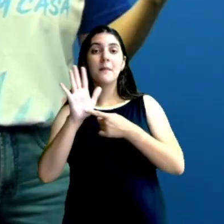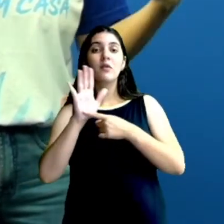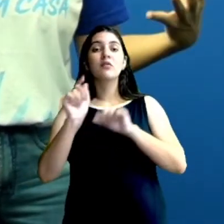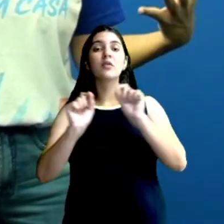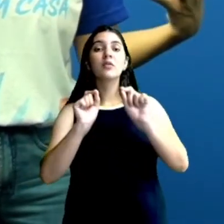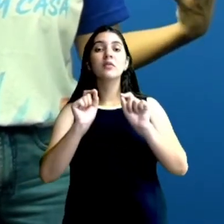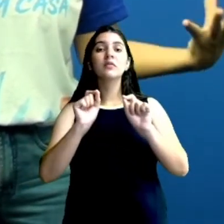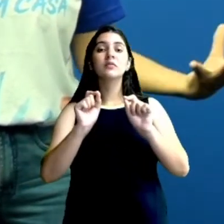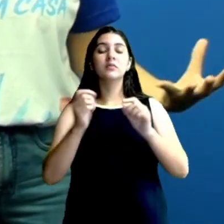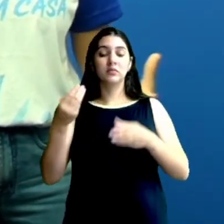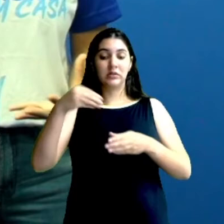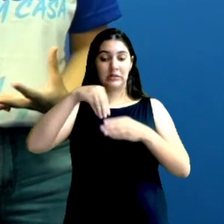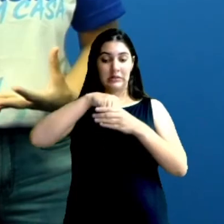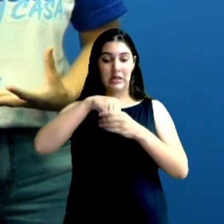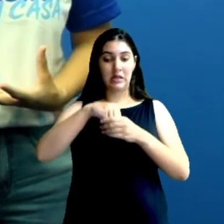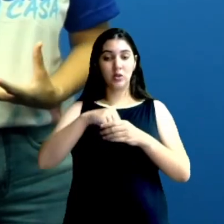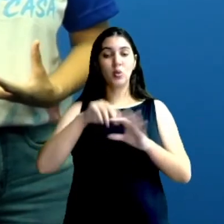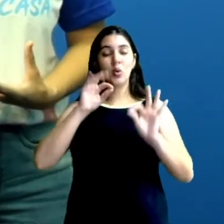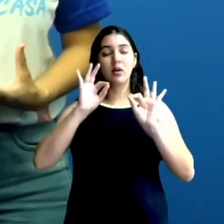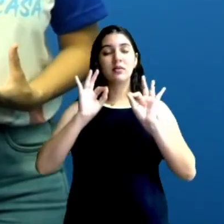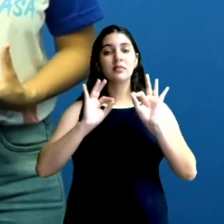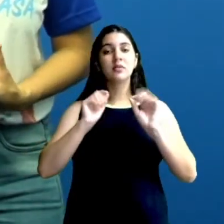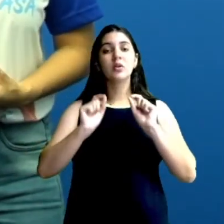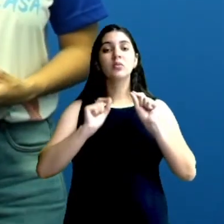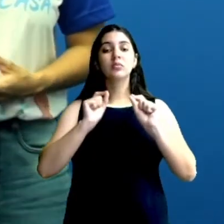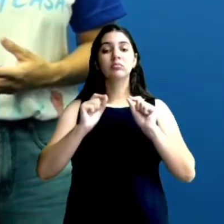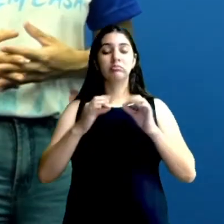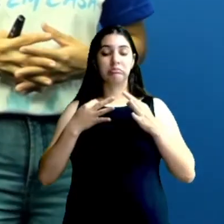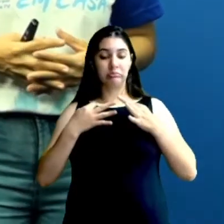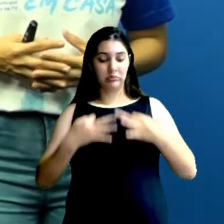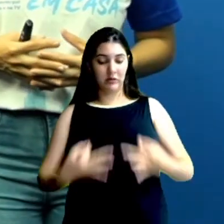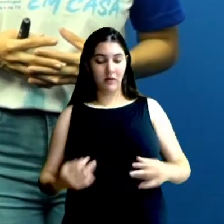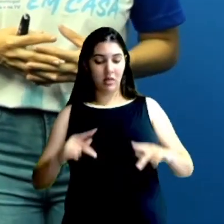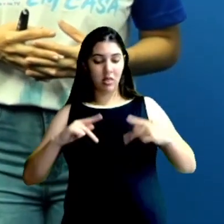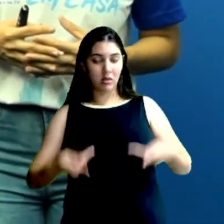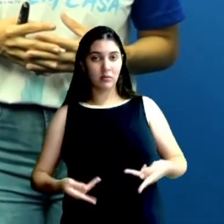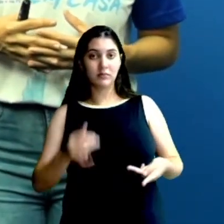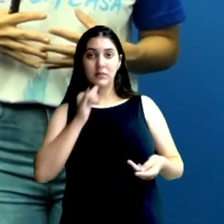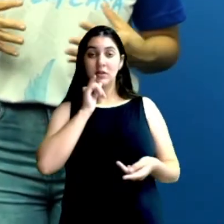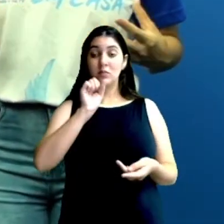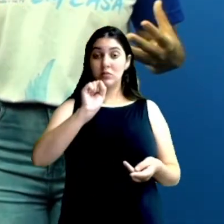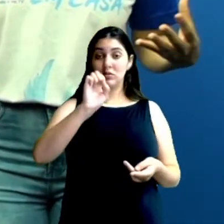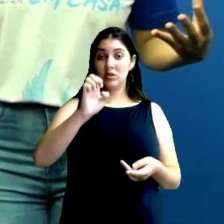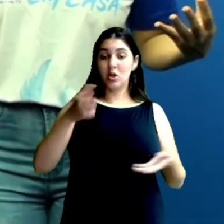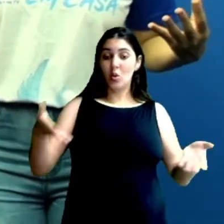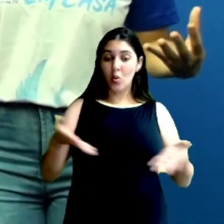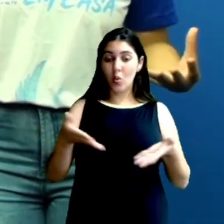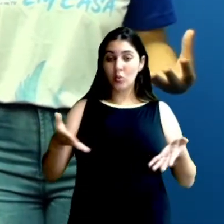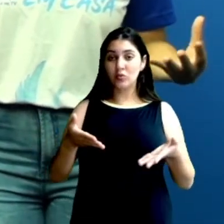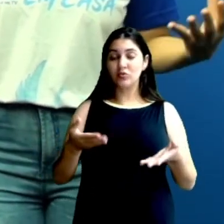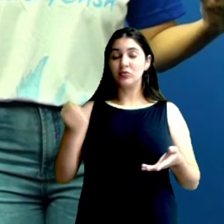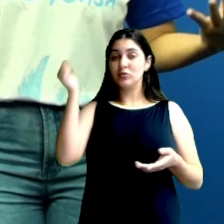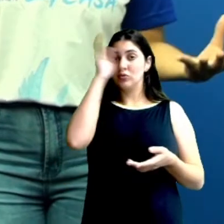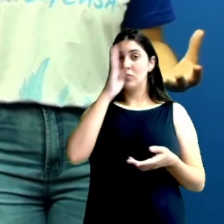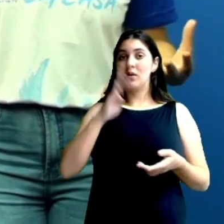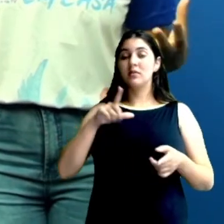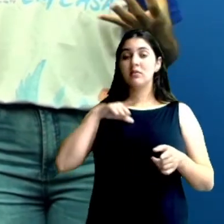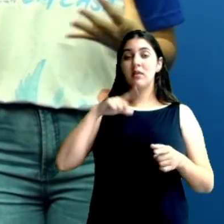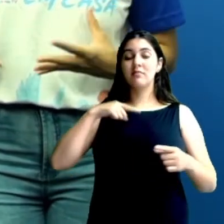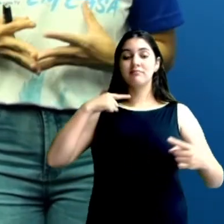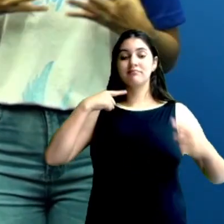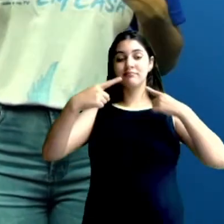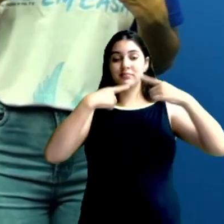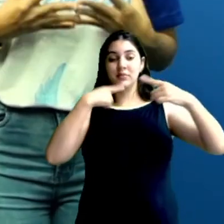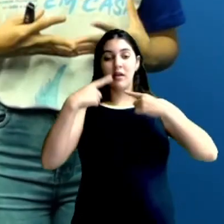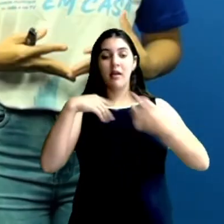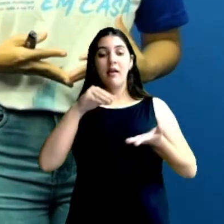mostrar-se dentro de sua dignidade humana. Então, se hoje há no Brasil essa discussão sobre